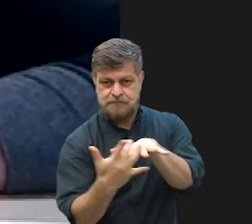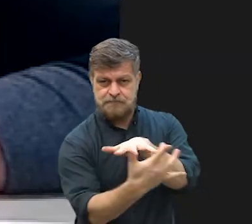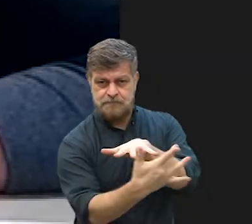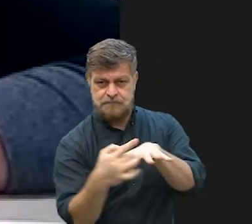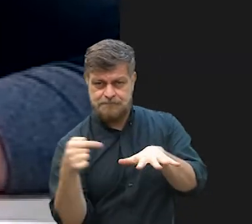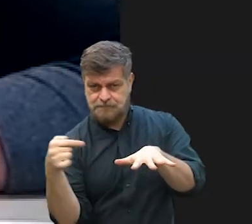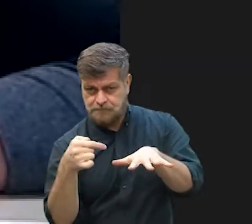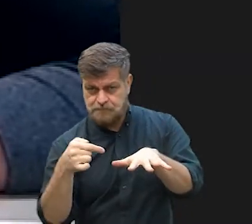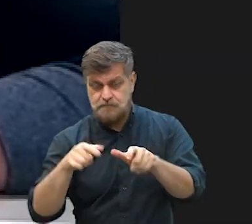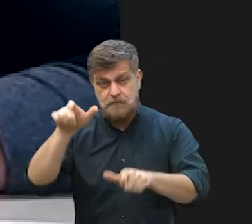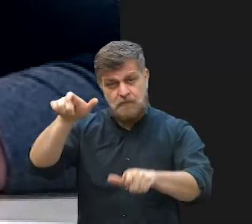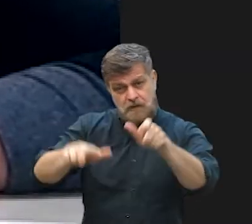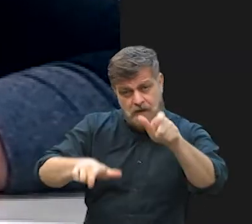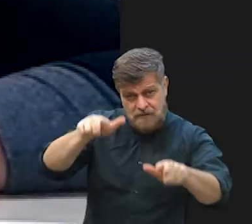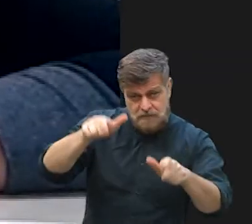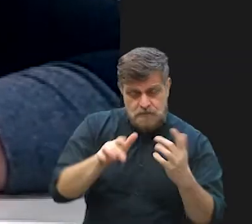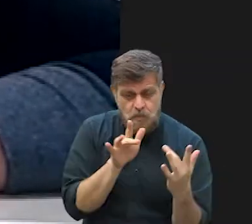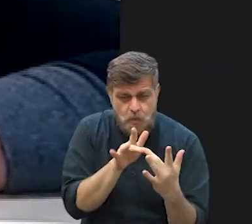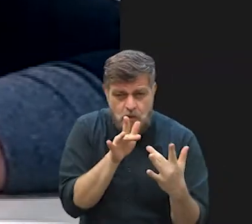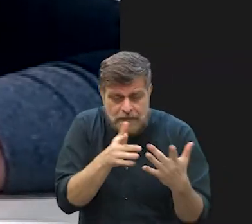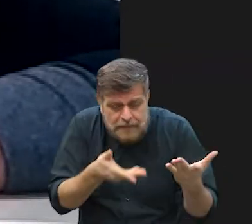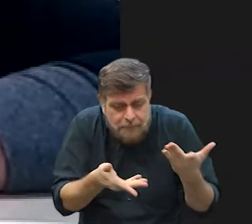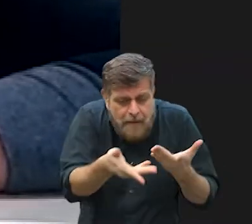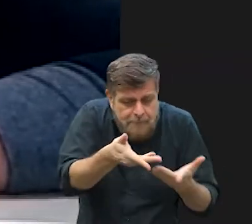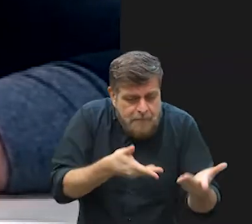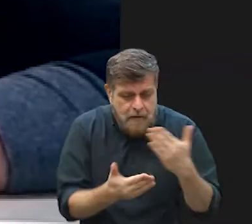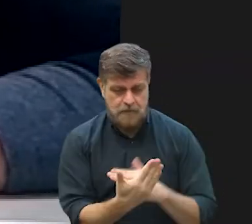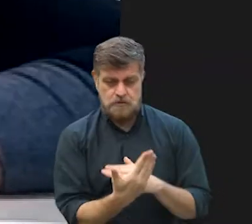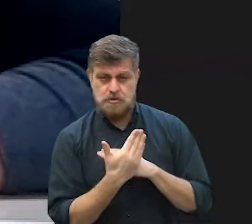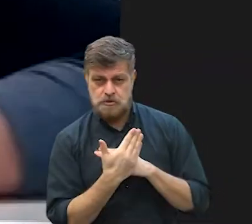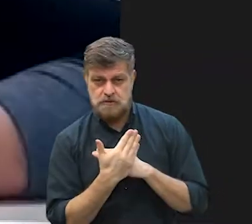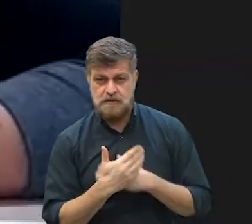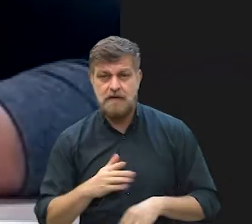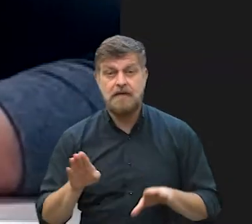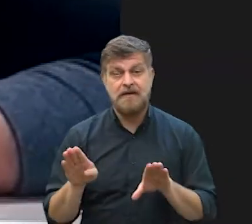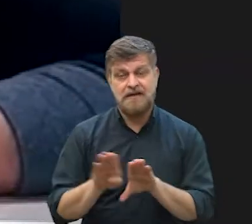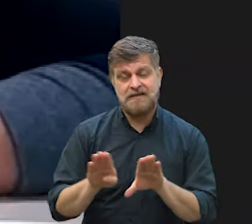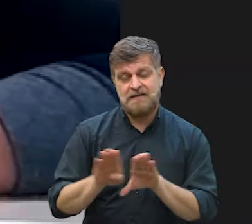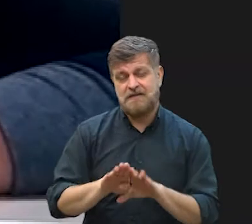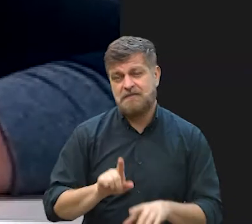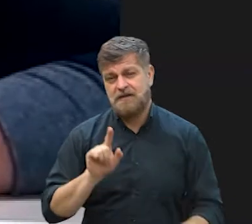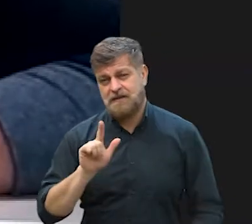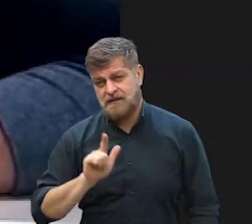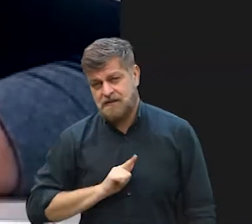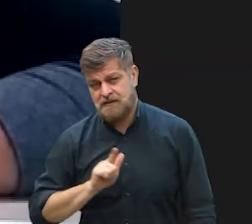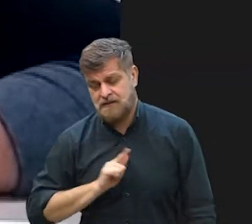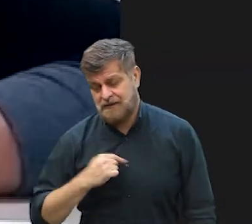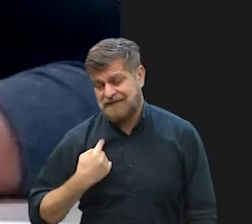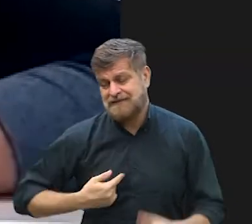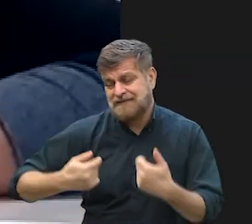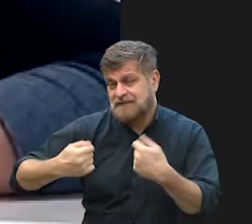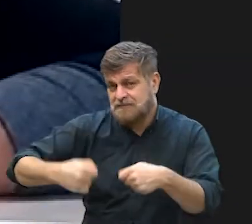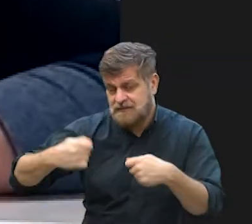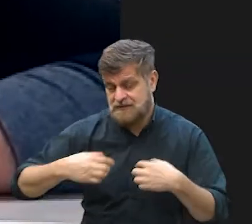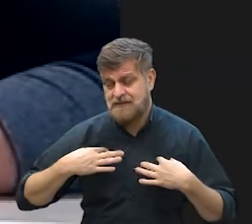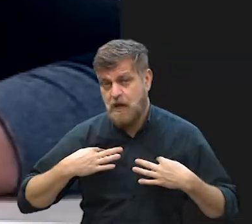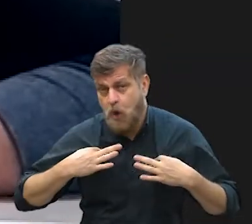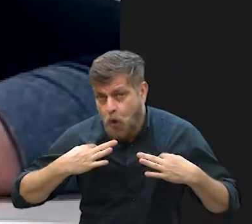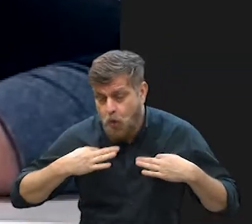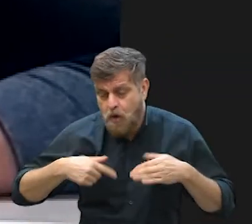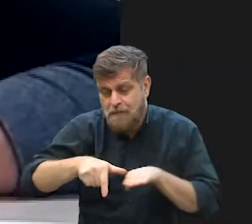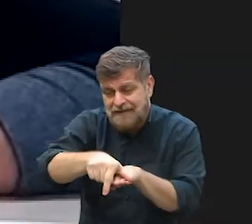né, que as pessoas podem entrar em contato e nos ajudar. Ajuda, né, assim, que a gente precisa bastante.